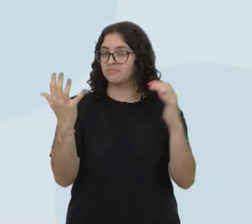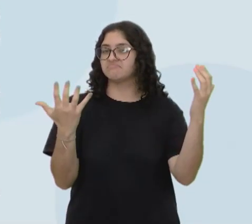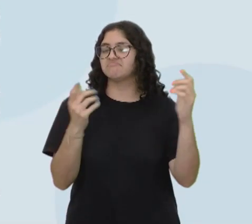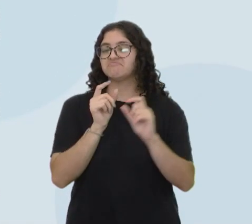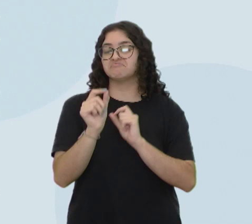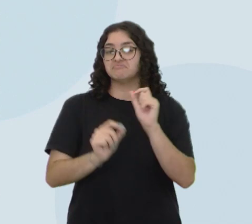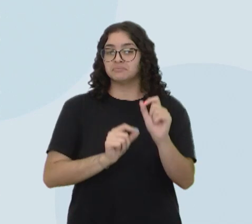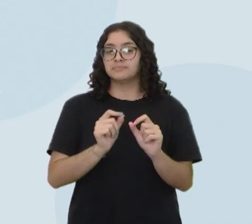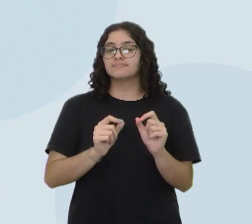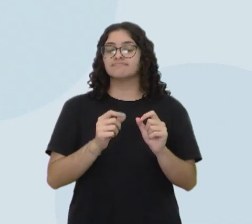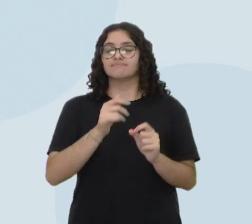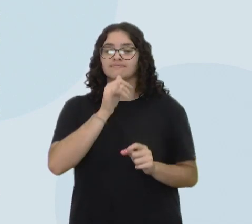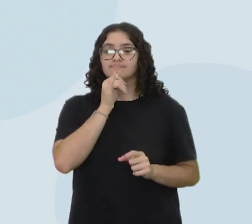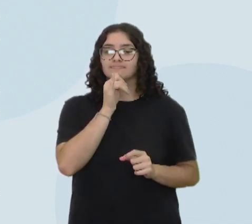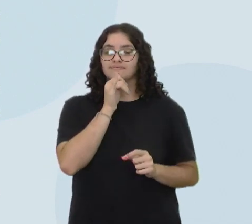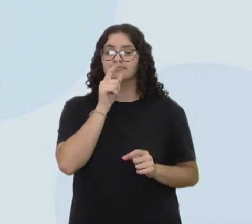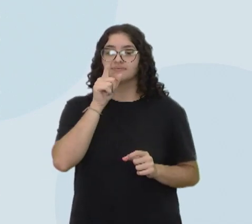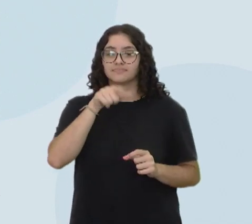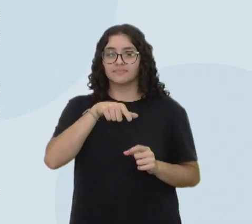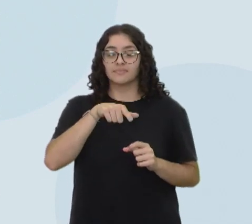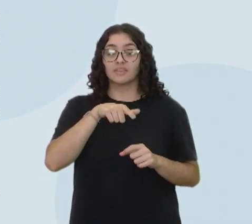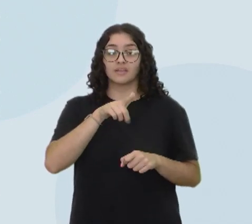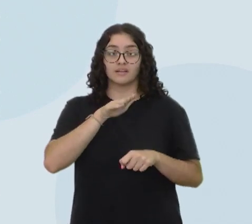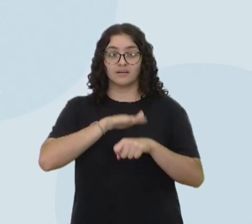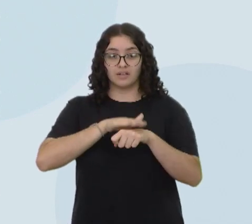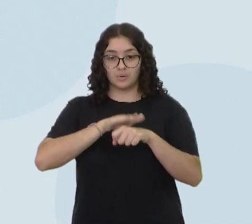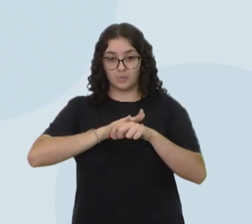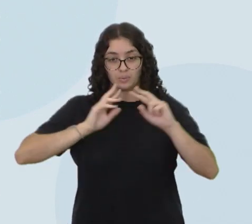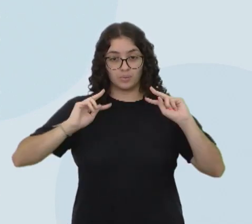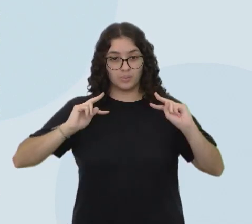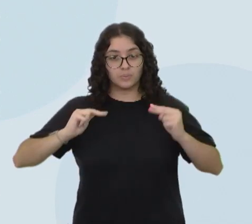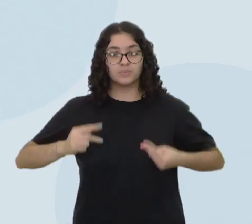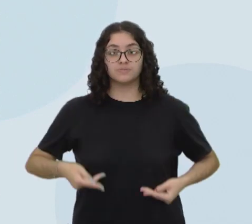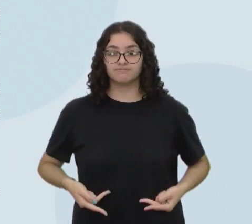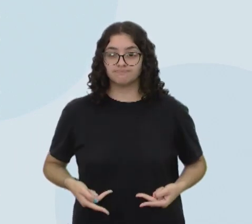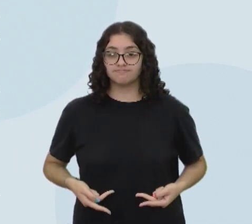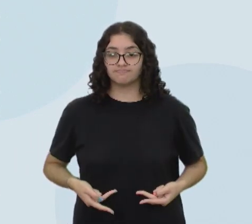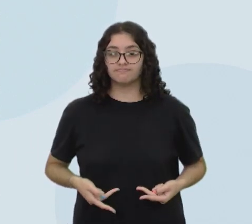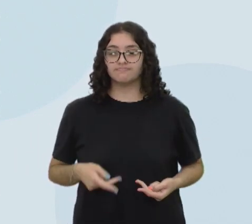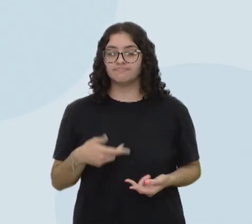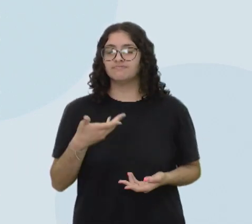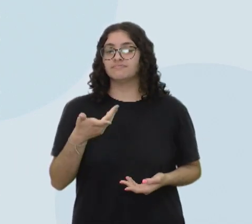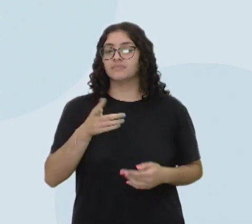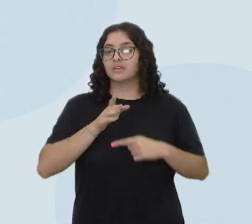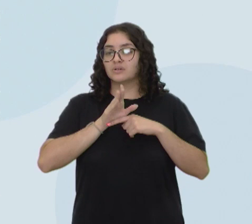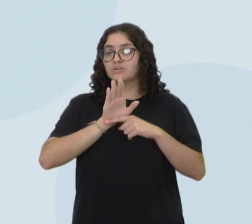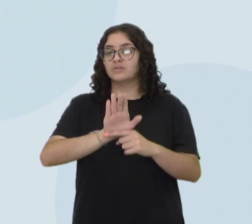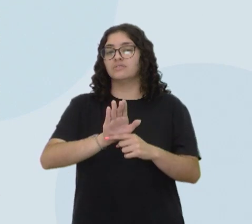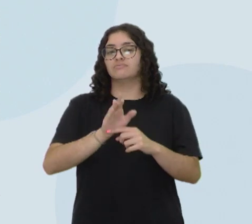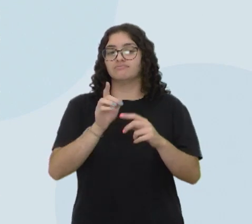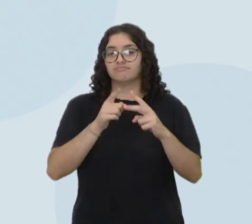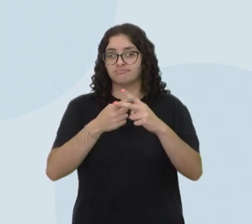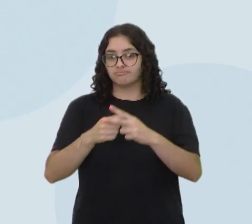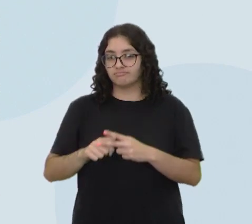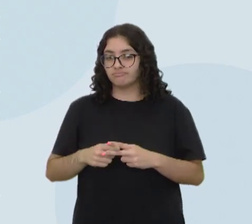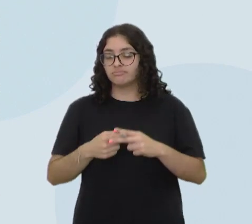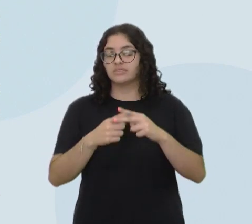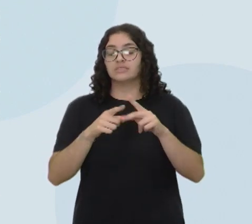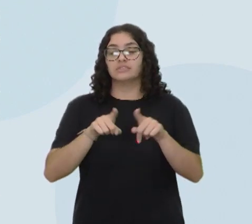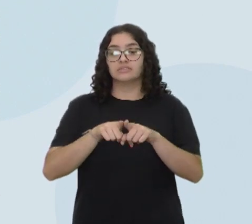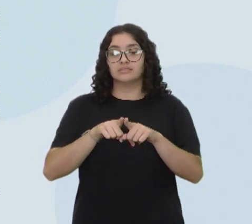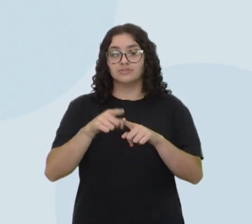ser definidos como as ações humanas, né, que ajudam na manutenção